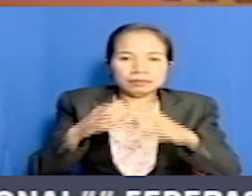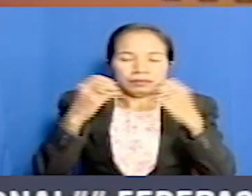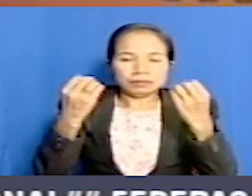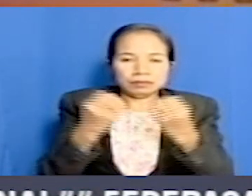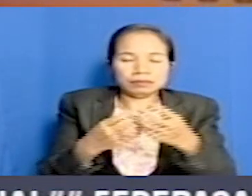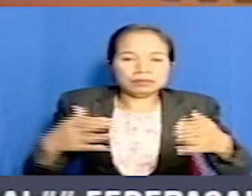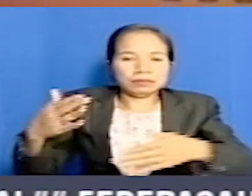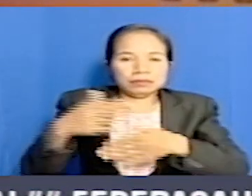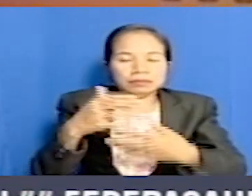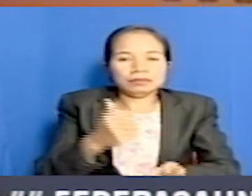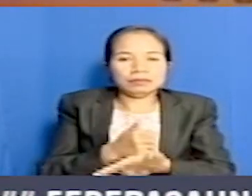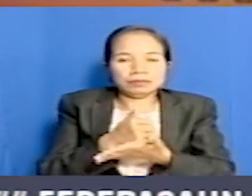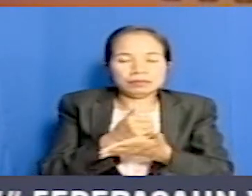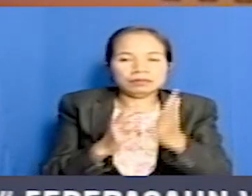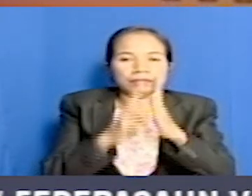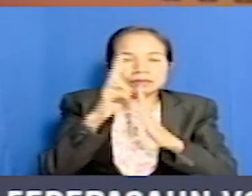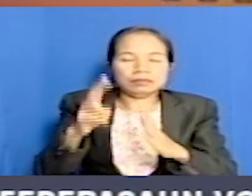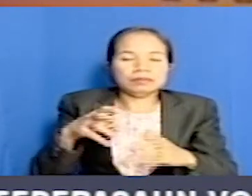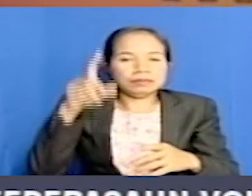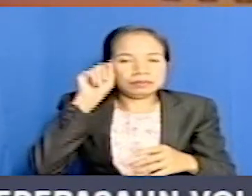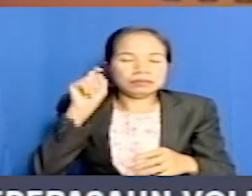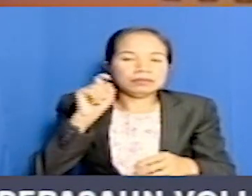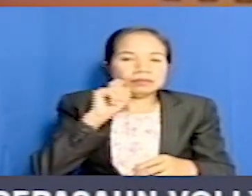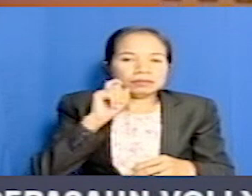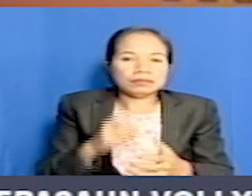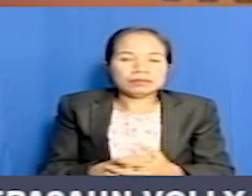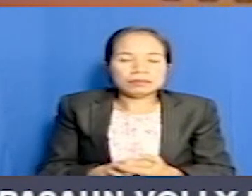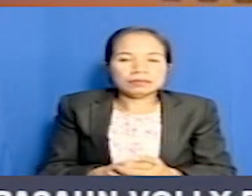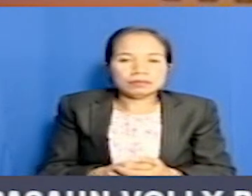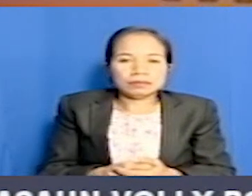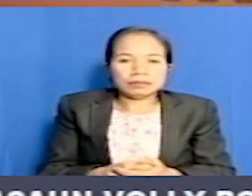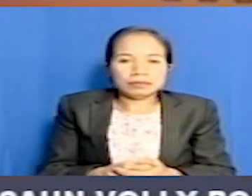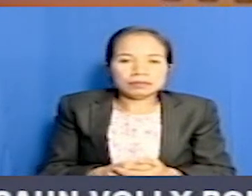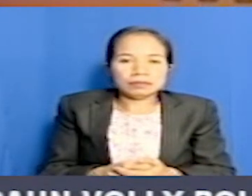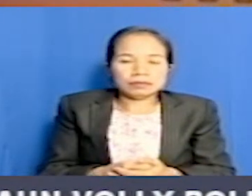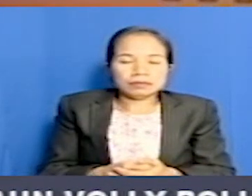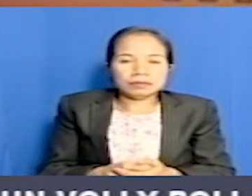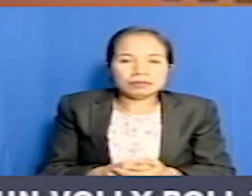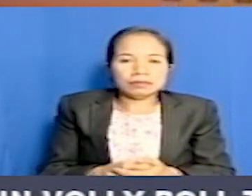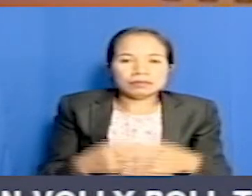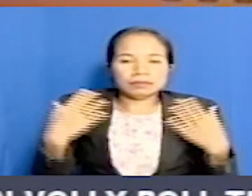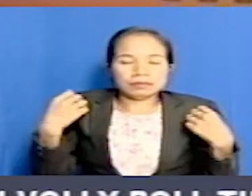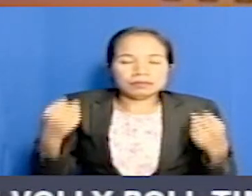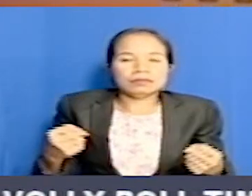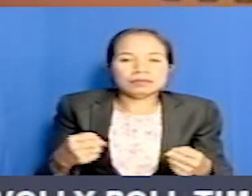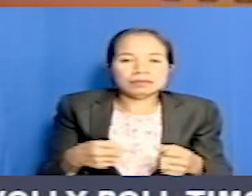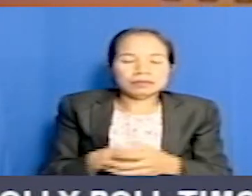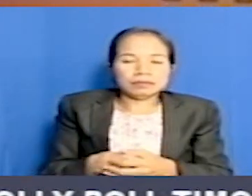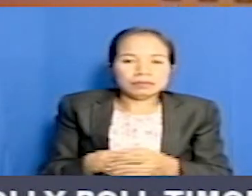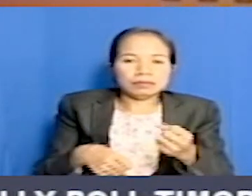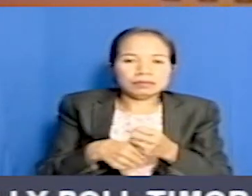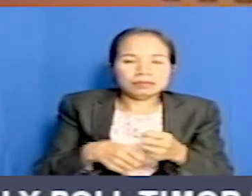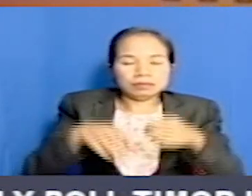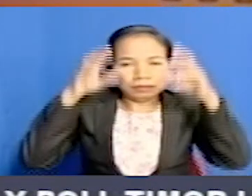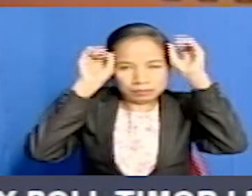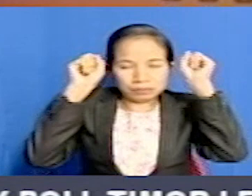Organização Clipur Tania Sobra, Mambot Kairala Sanana Gusmão, se unifica força de apoio candidato Presidente